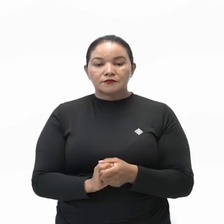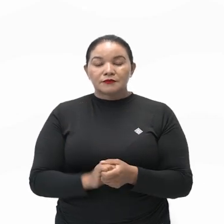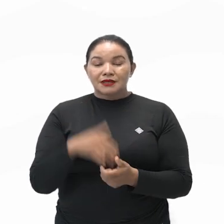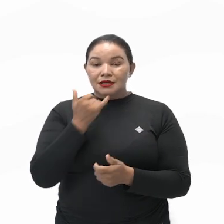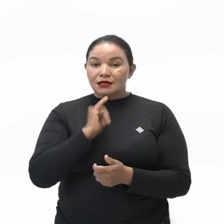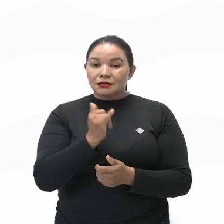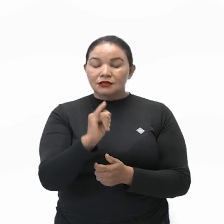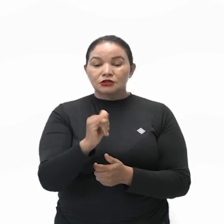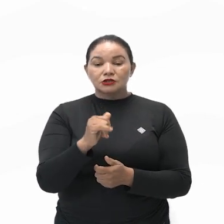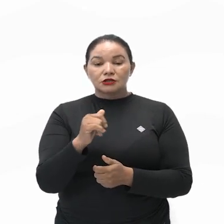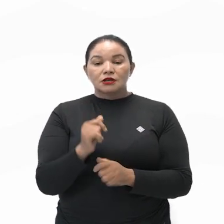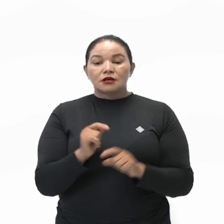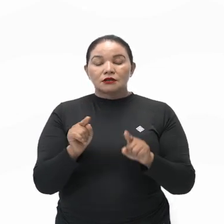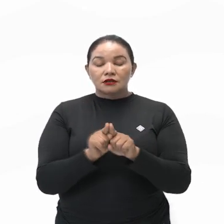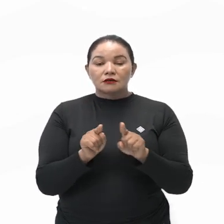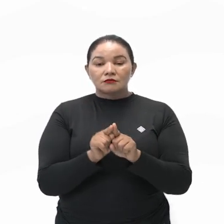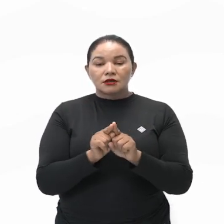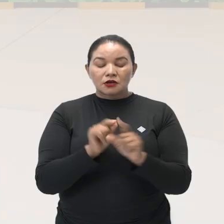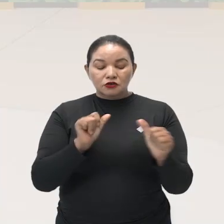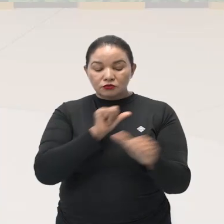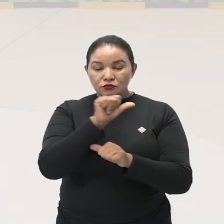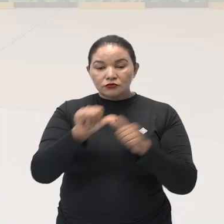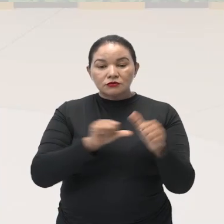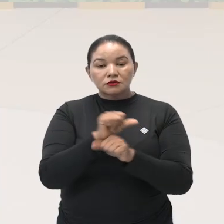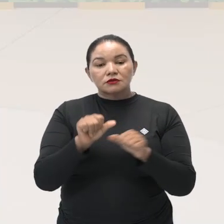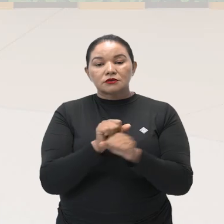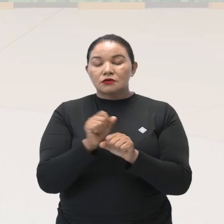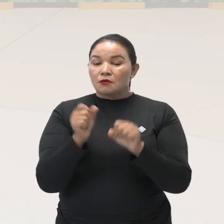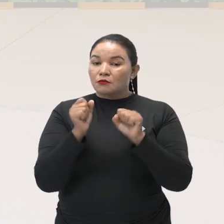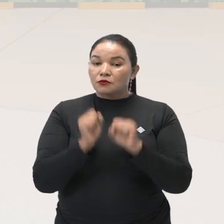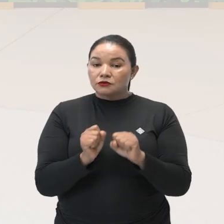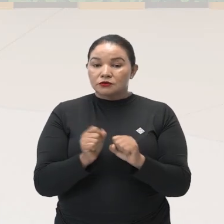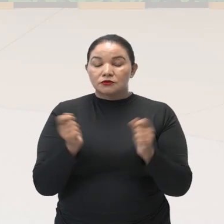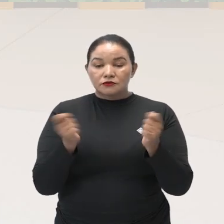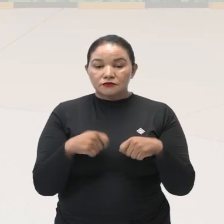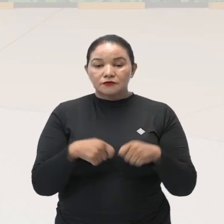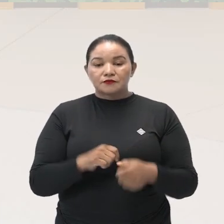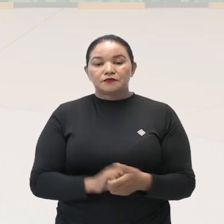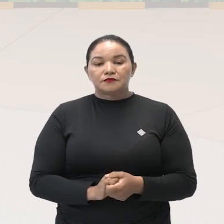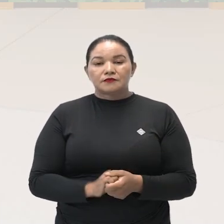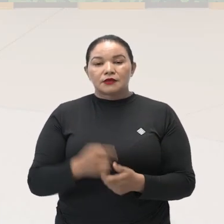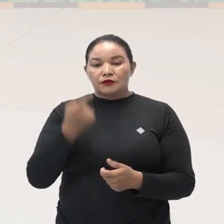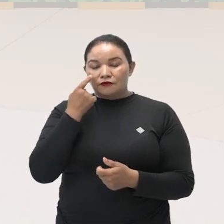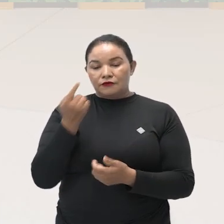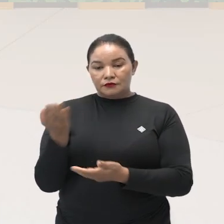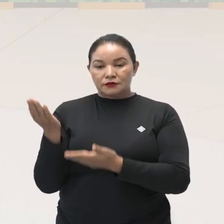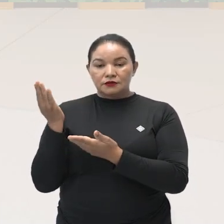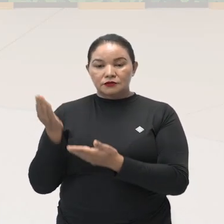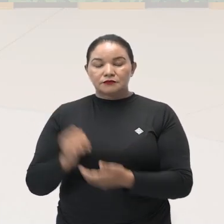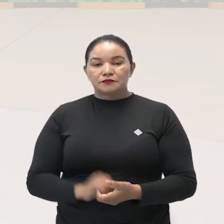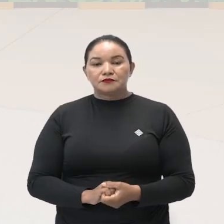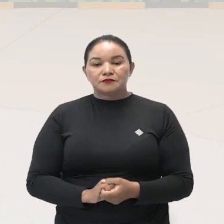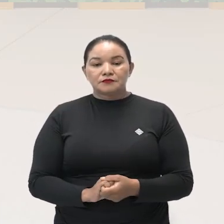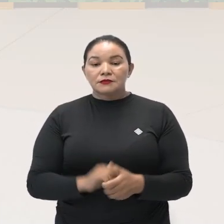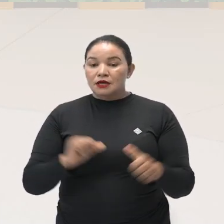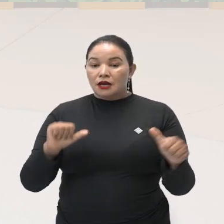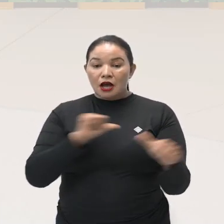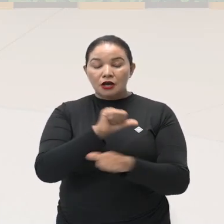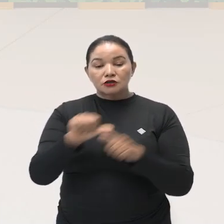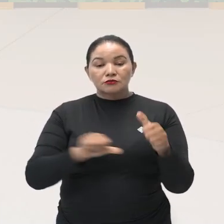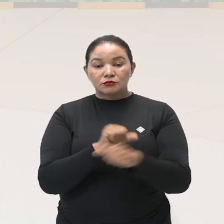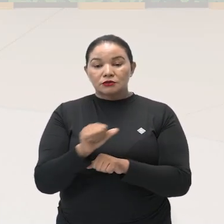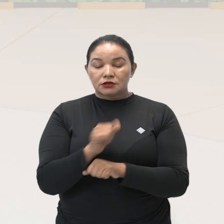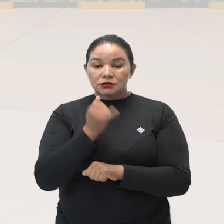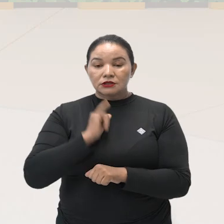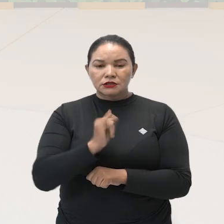energia e transformações químicas que nós podemos fazer. Então dê uma olhada aí. As transformações químicas ou